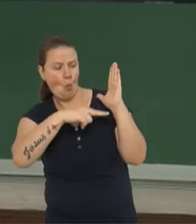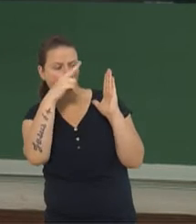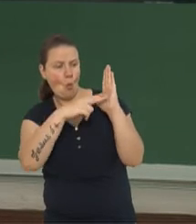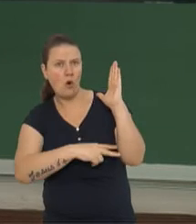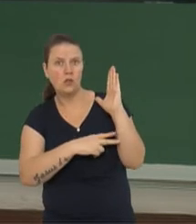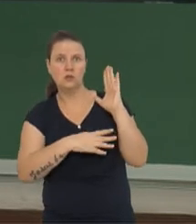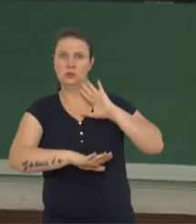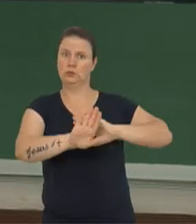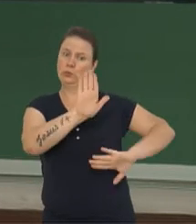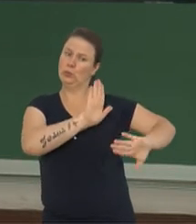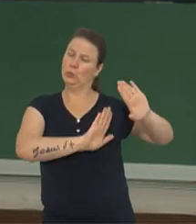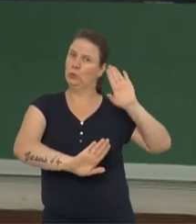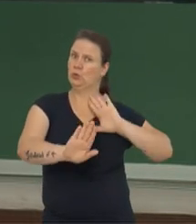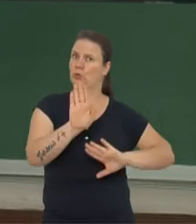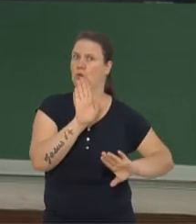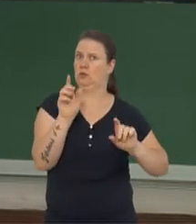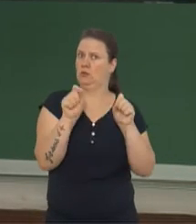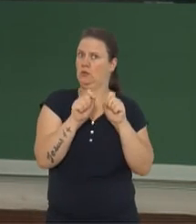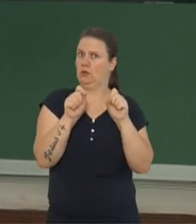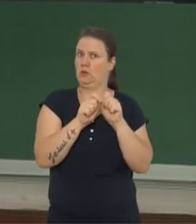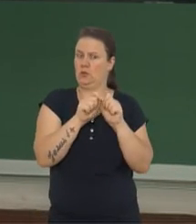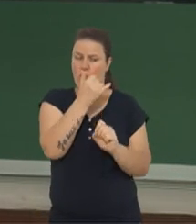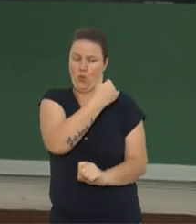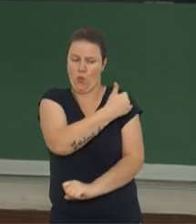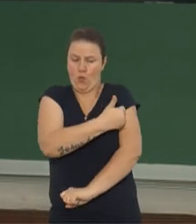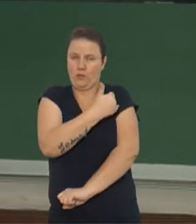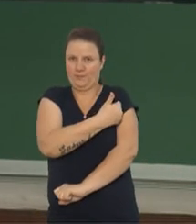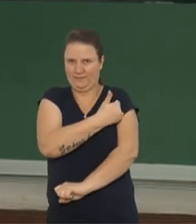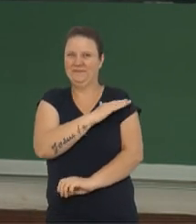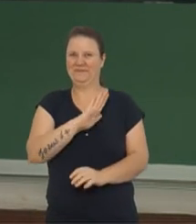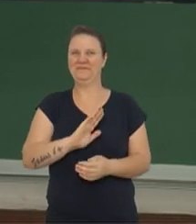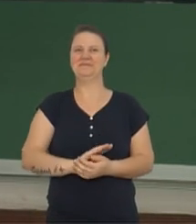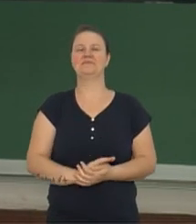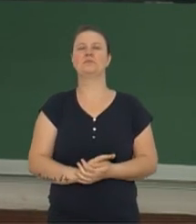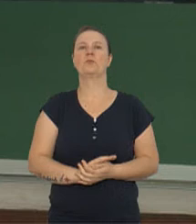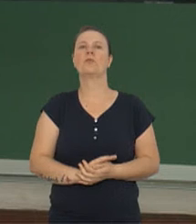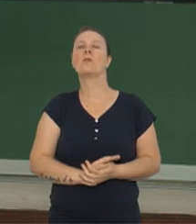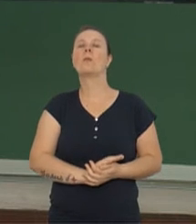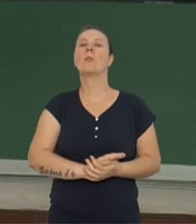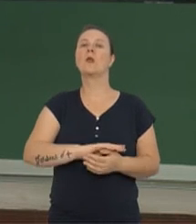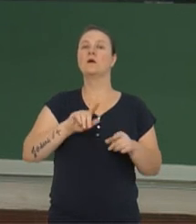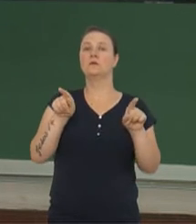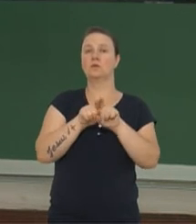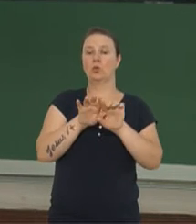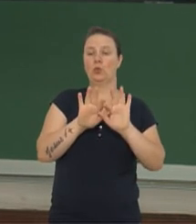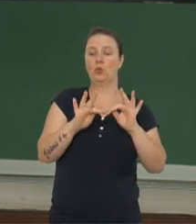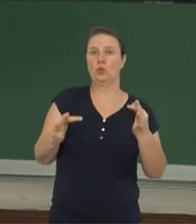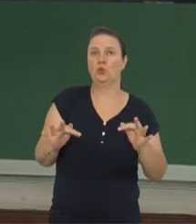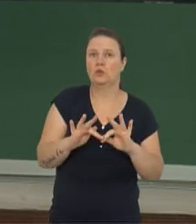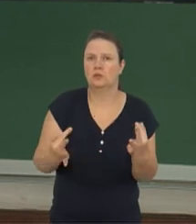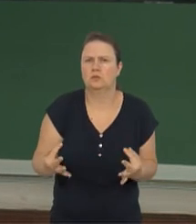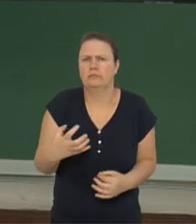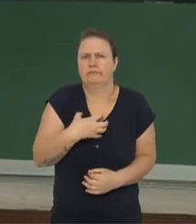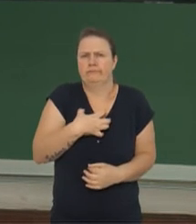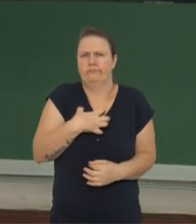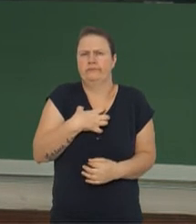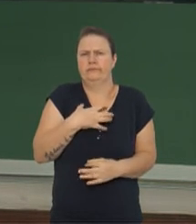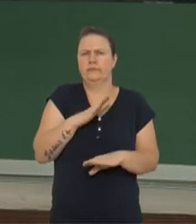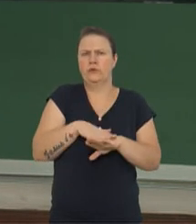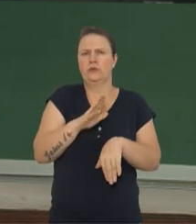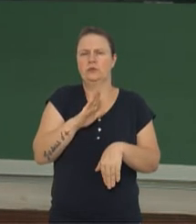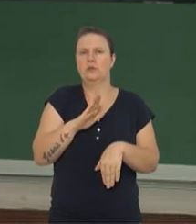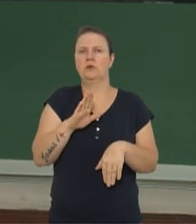cuidado, aquele zelo sobre aquilo que você escreve. De acordo? Então vamos exemplificar um pouquinho mais. A